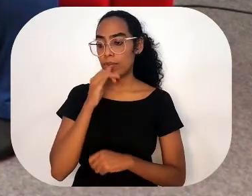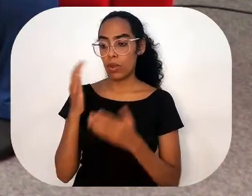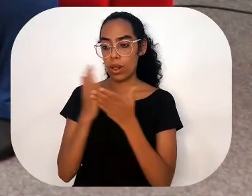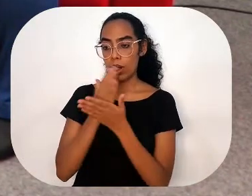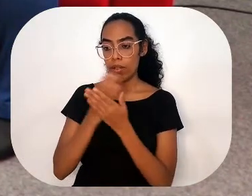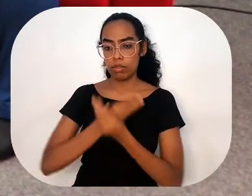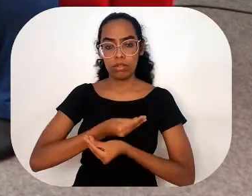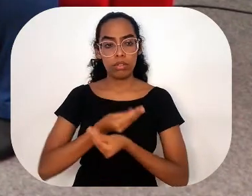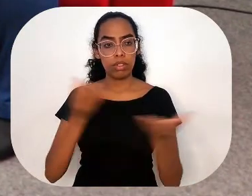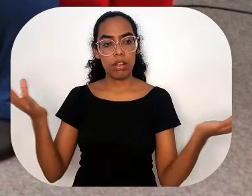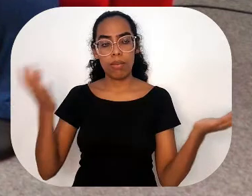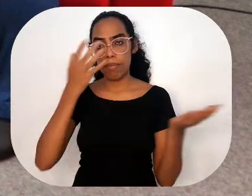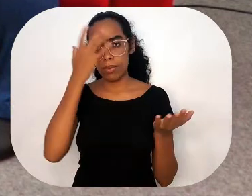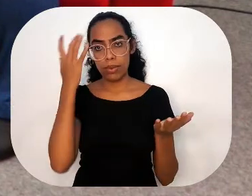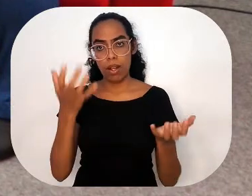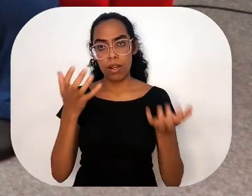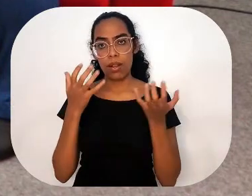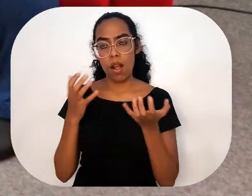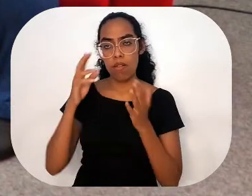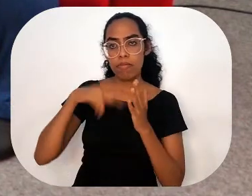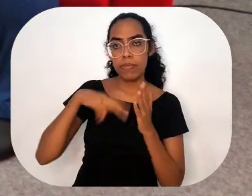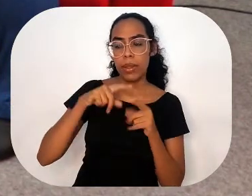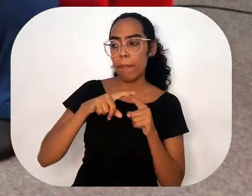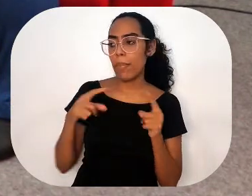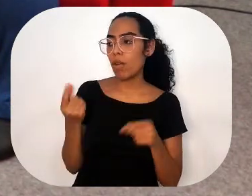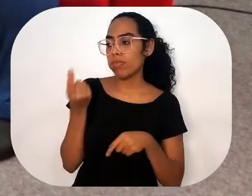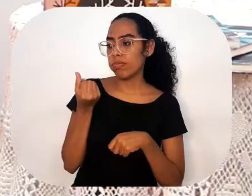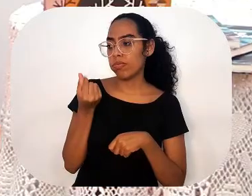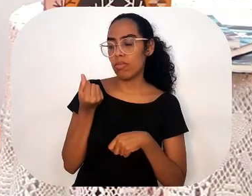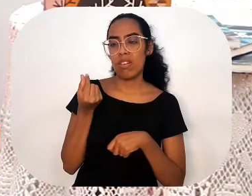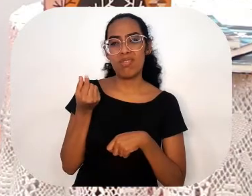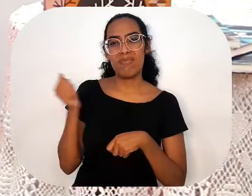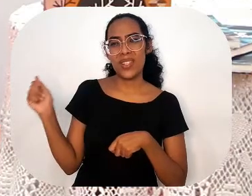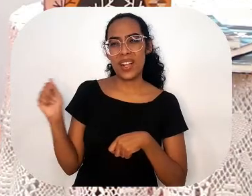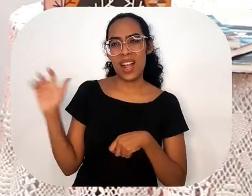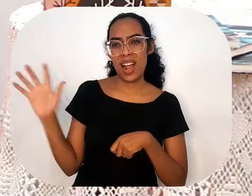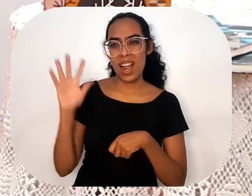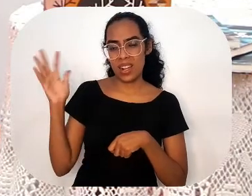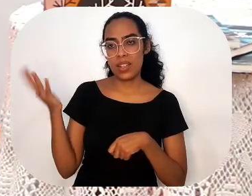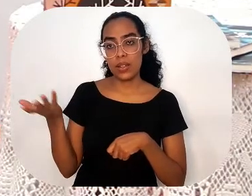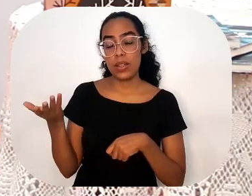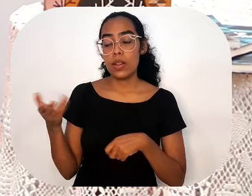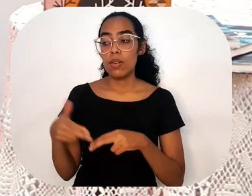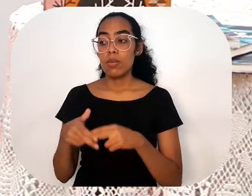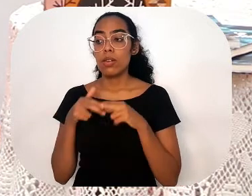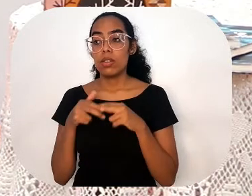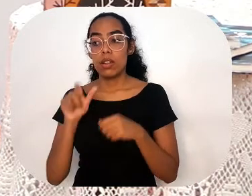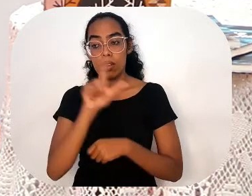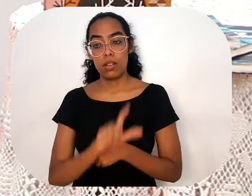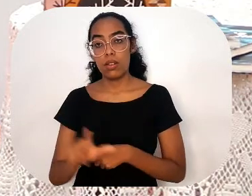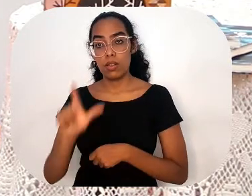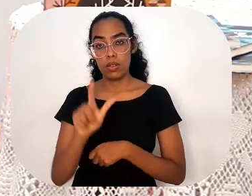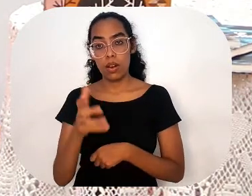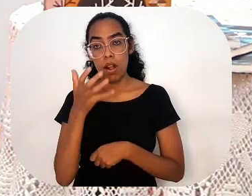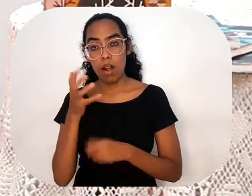Fortaleza de colocar o livro na mão das pessoas que querem ler mas muitas vezes não têm condições de ter um livro mas a